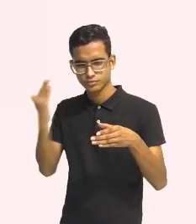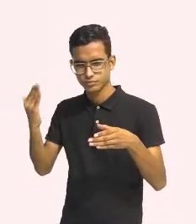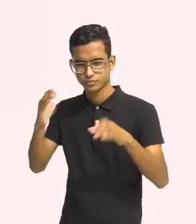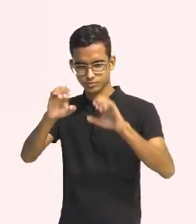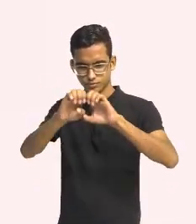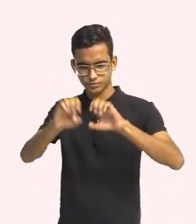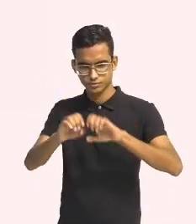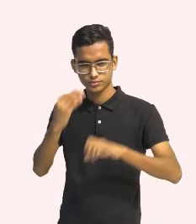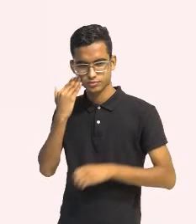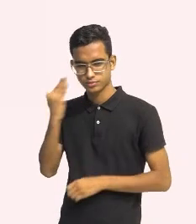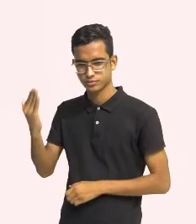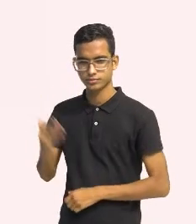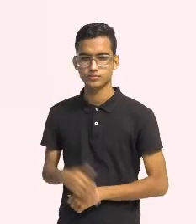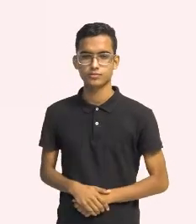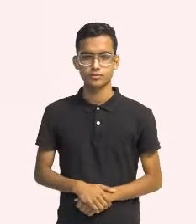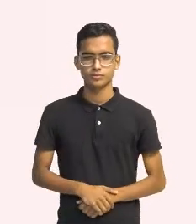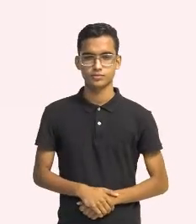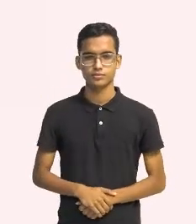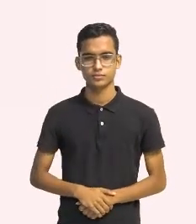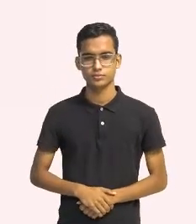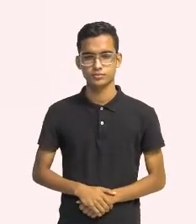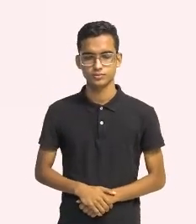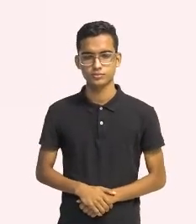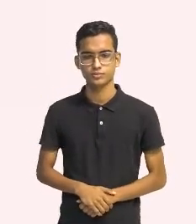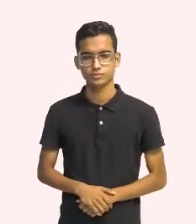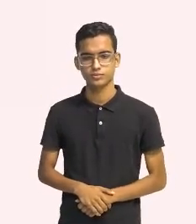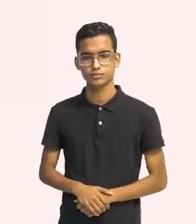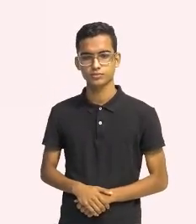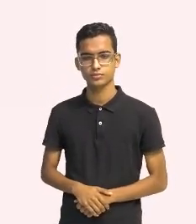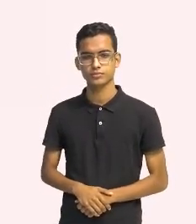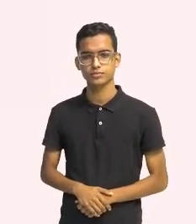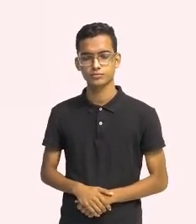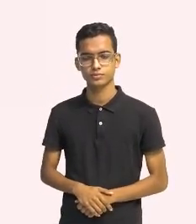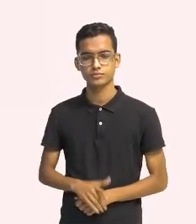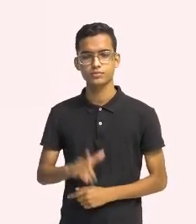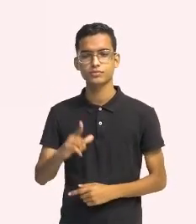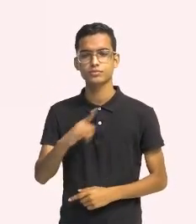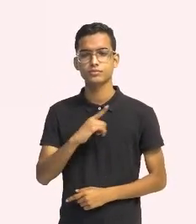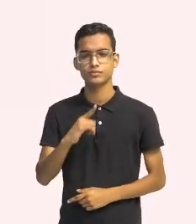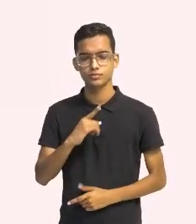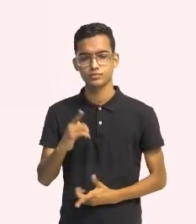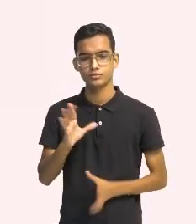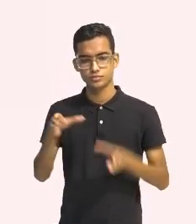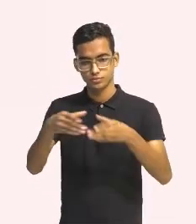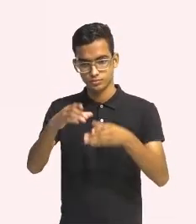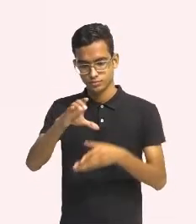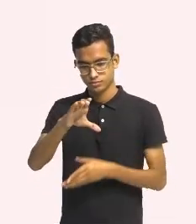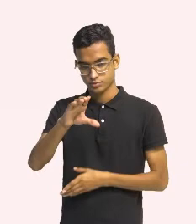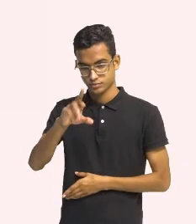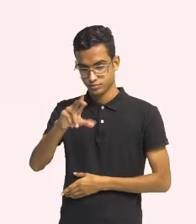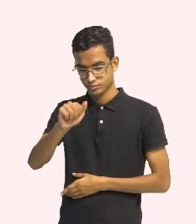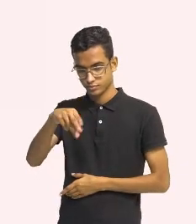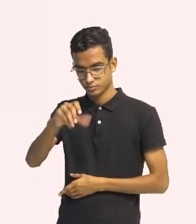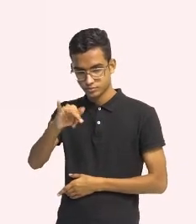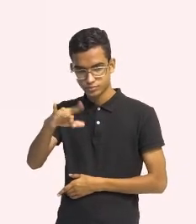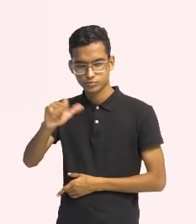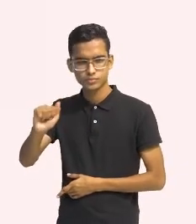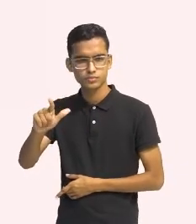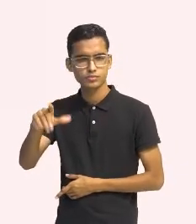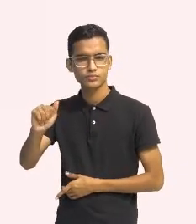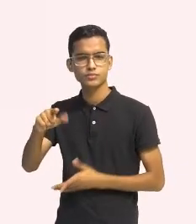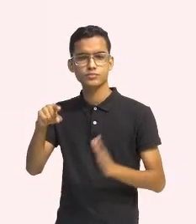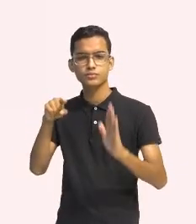esse composto, né? É um composto de cadeia ramificada, tá bom? E aí, a perguntinha